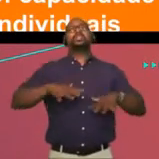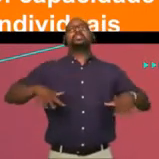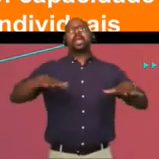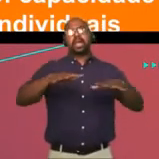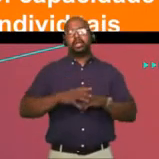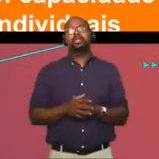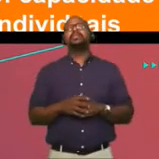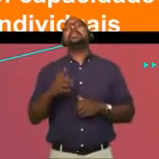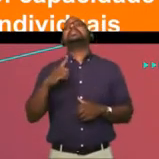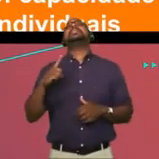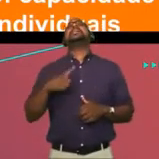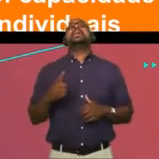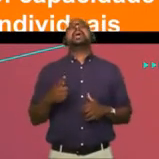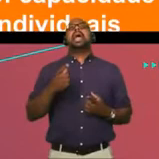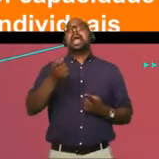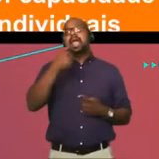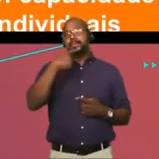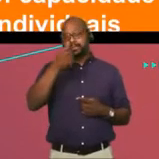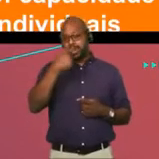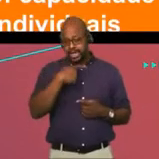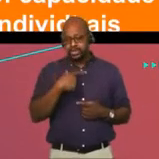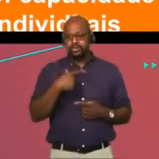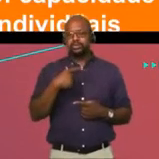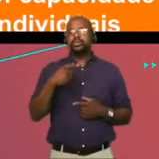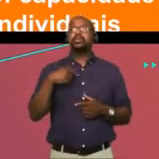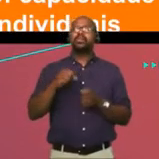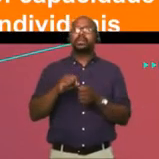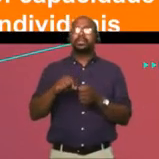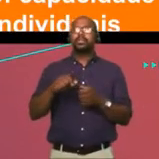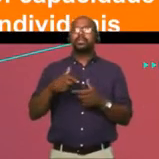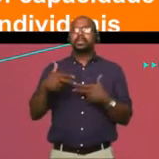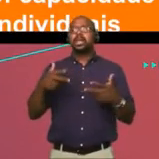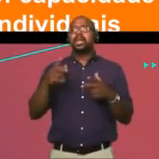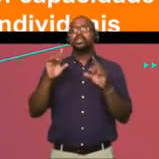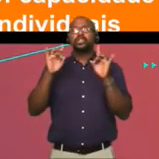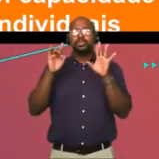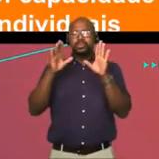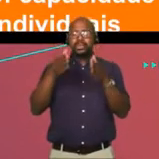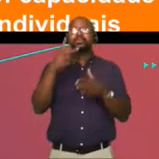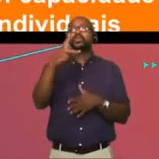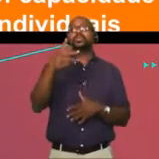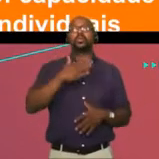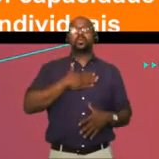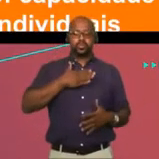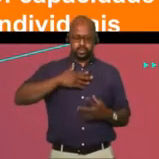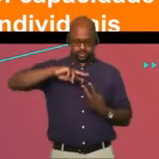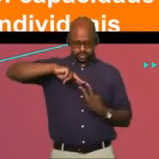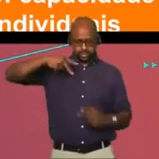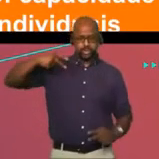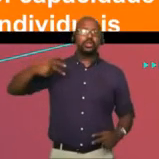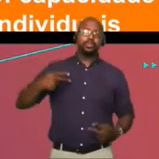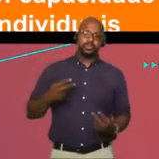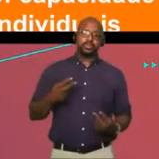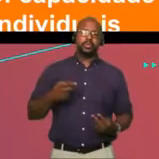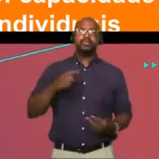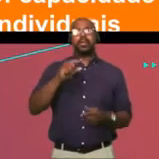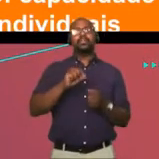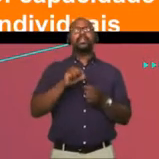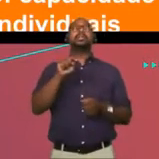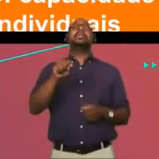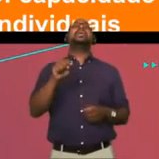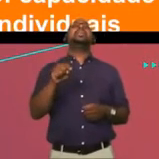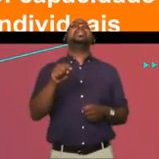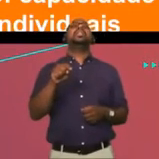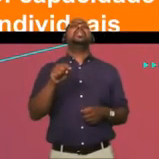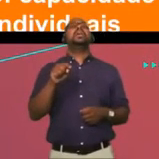lá nós vamos ter remédios que vão fazer efeito especificamente para o seu genótipo que vão fazer com que aquele